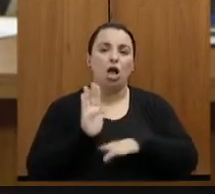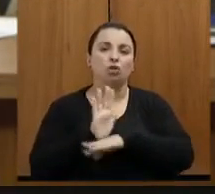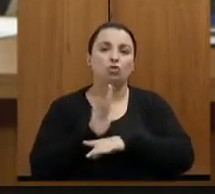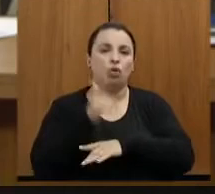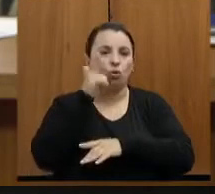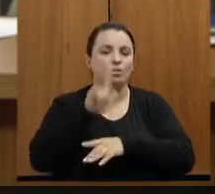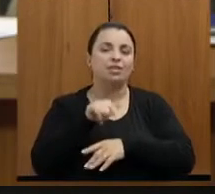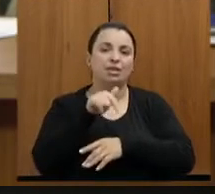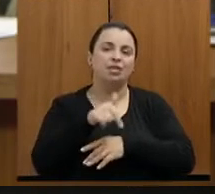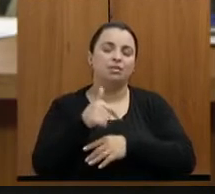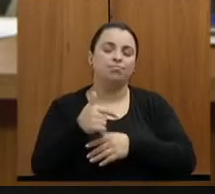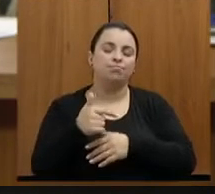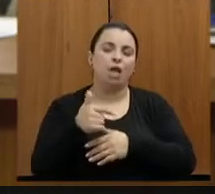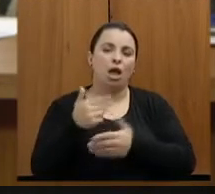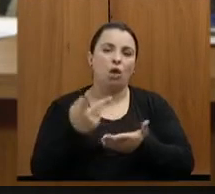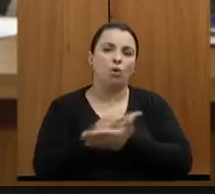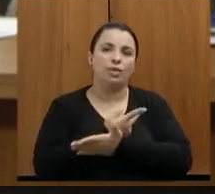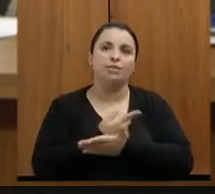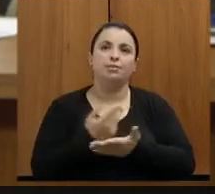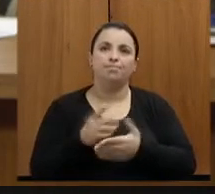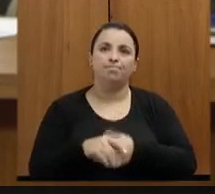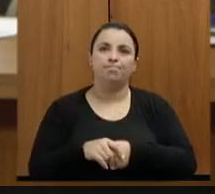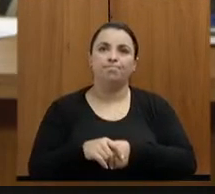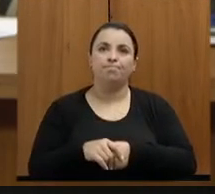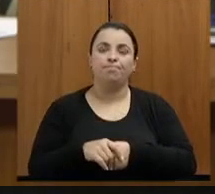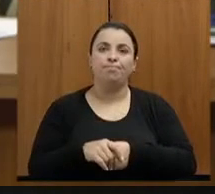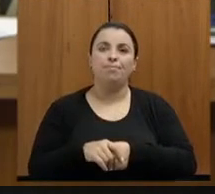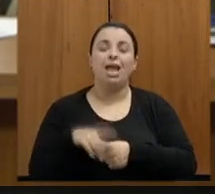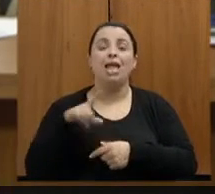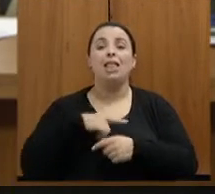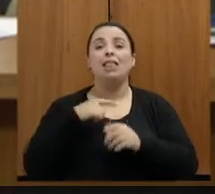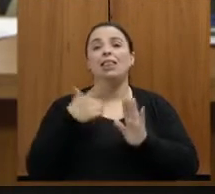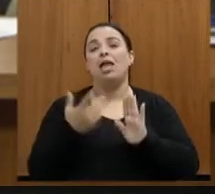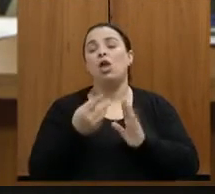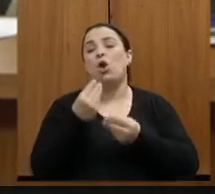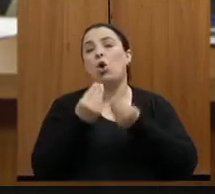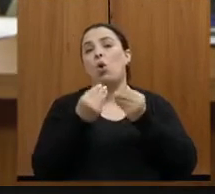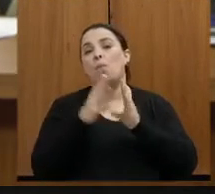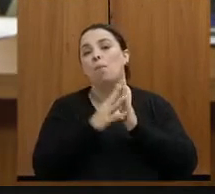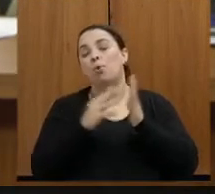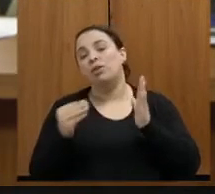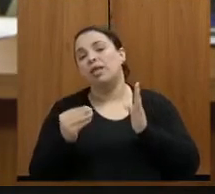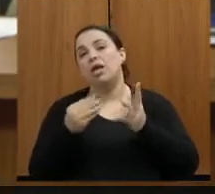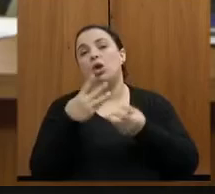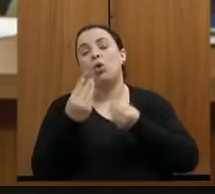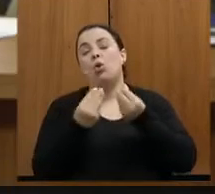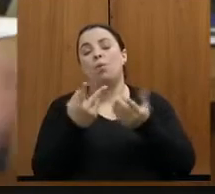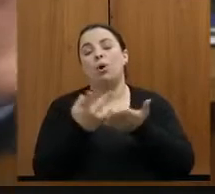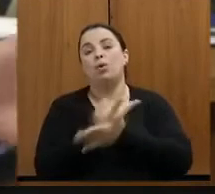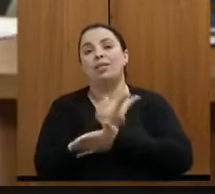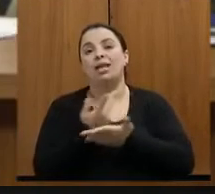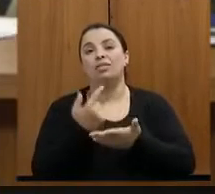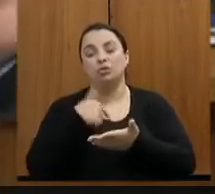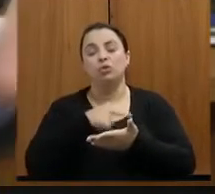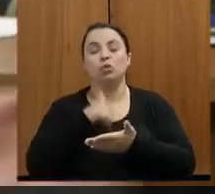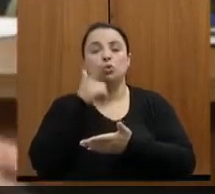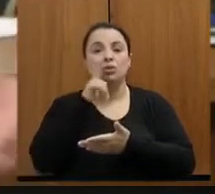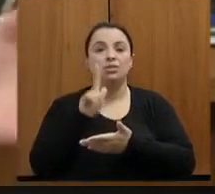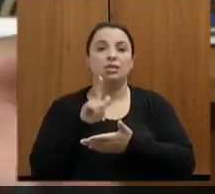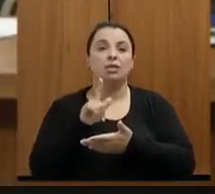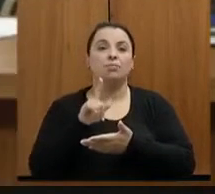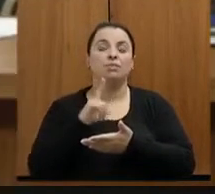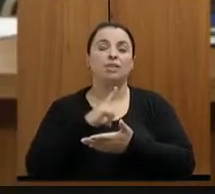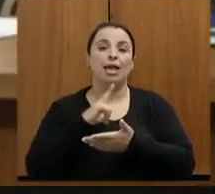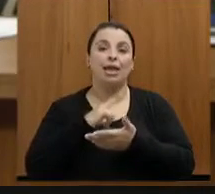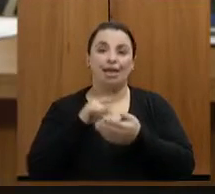Tem aí uma matriz dos benefícios do nosso modelo. A gente consegue, como mostrei, são quatro